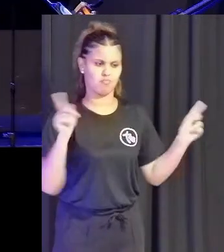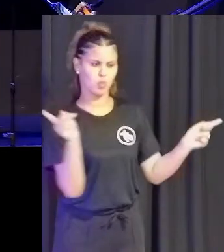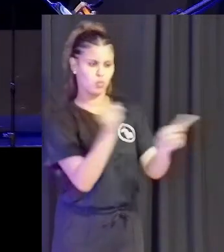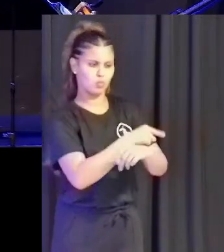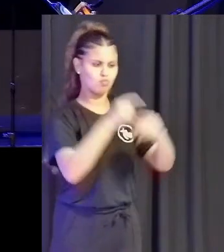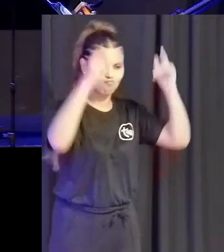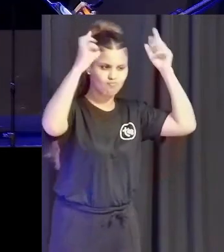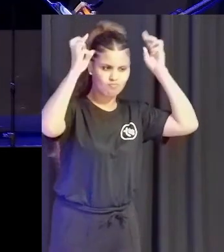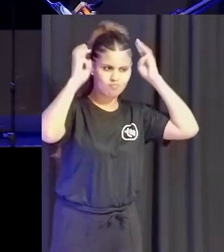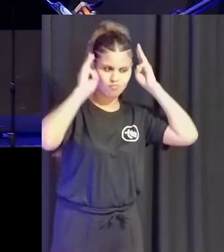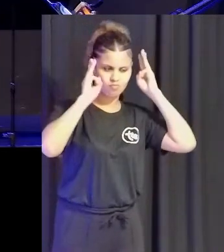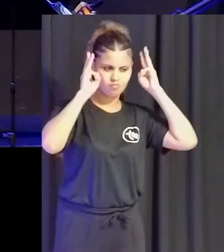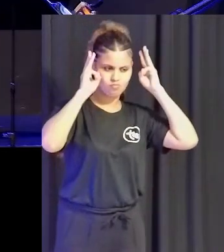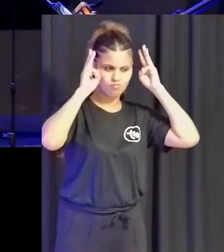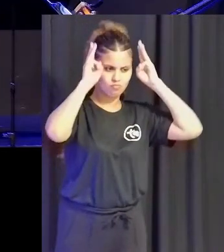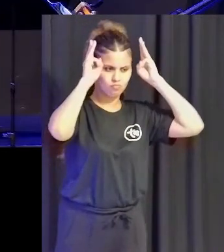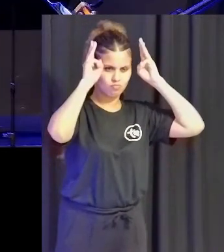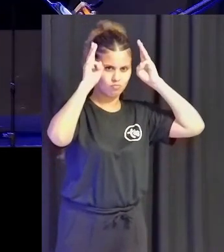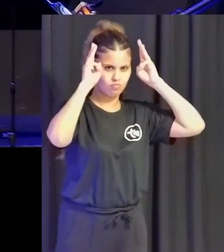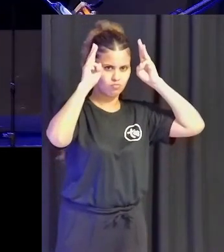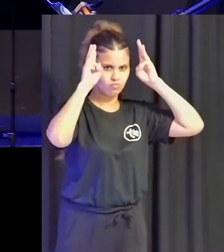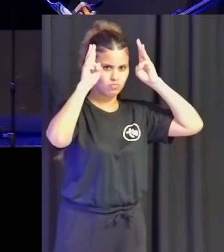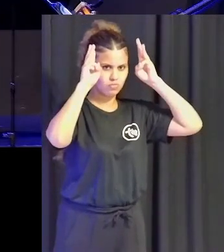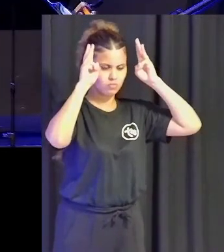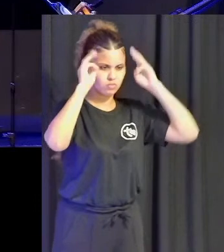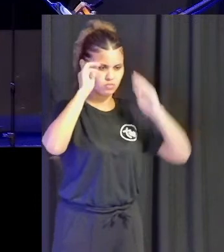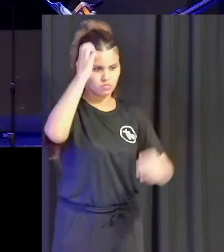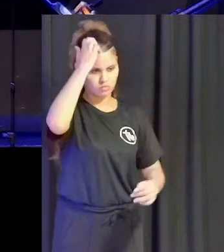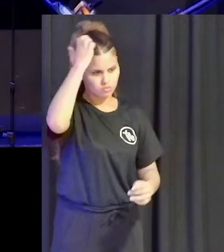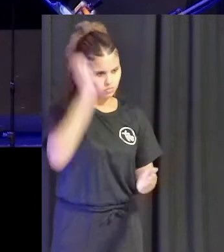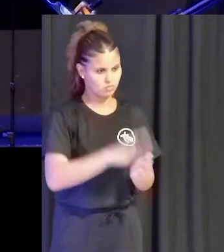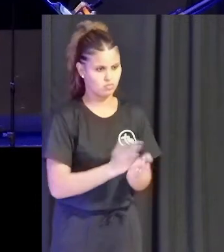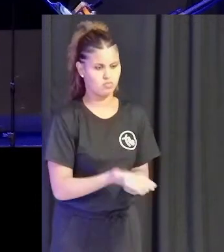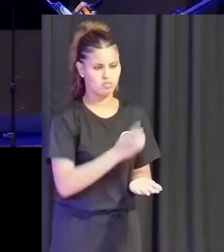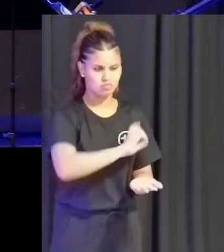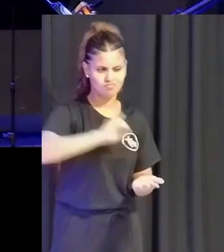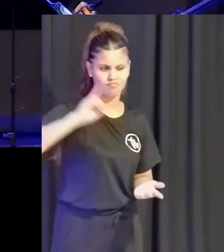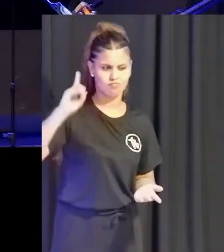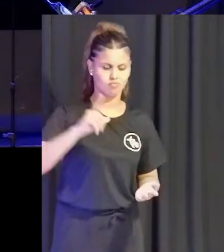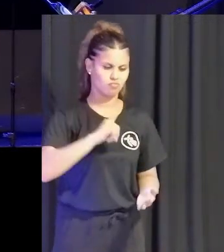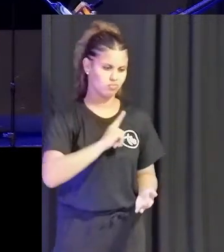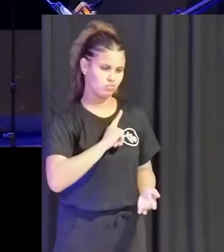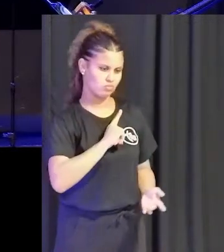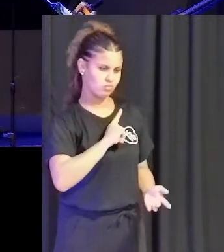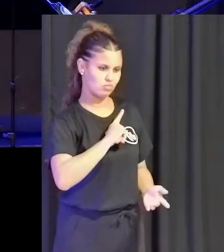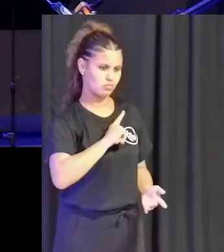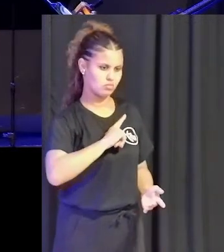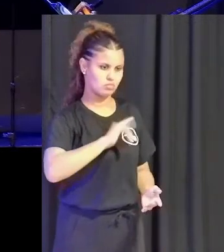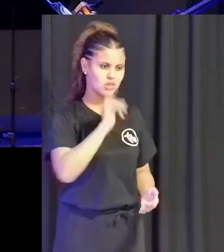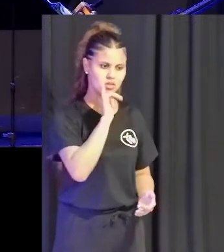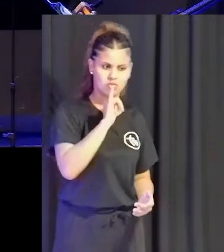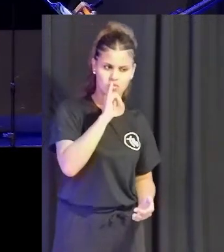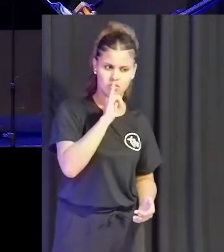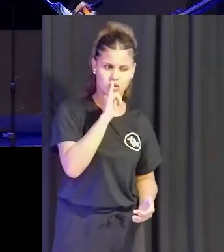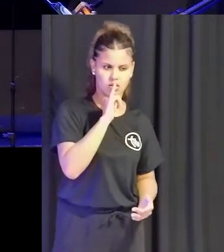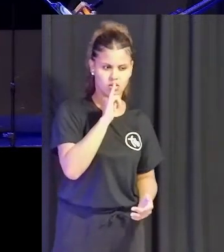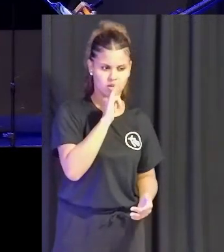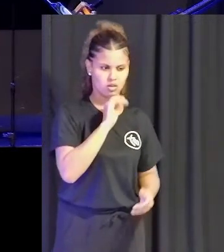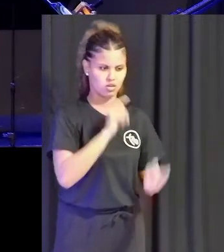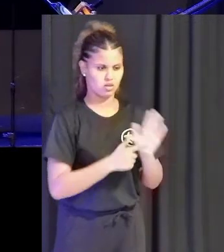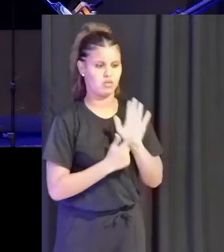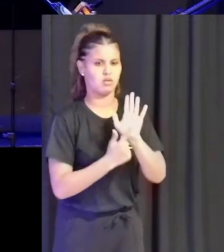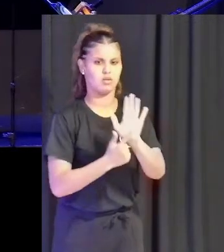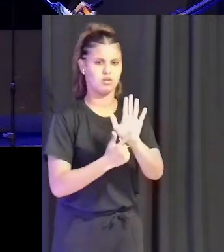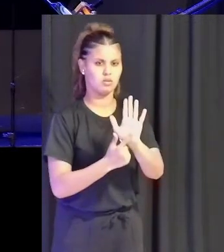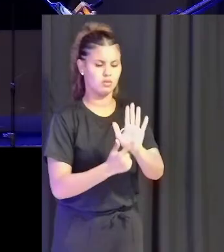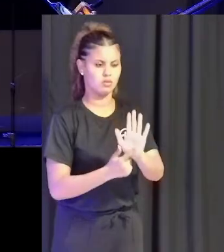coisas são escritas como figuras ou exemplos para que os que vinham depois deles podiam